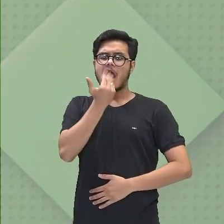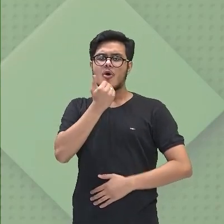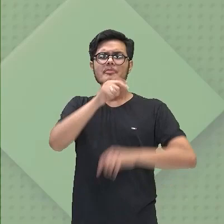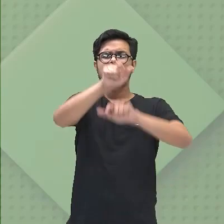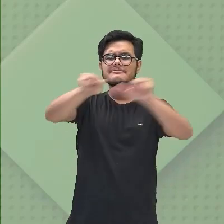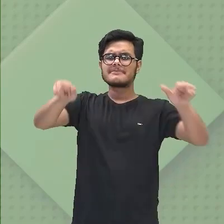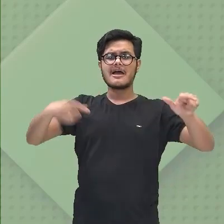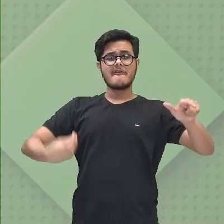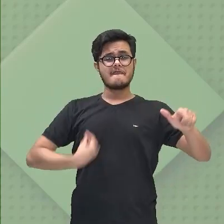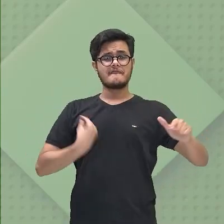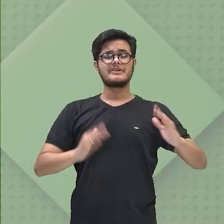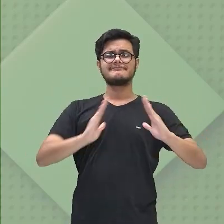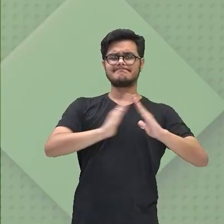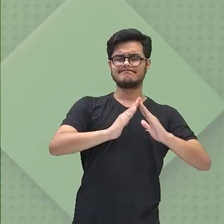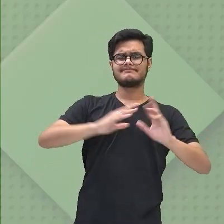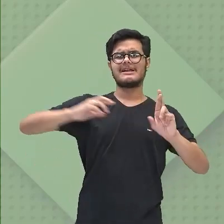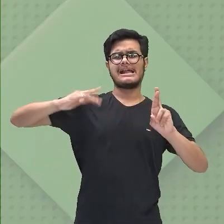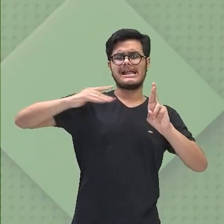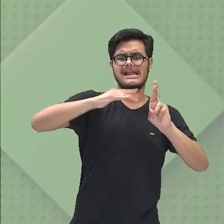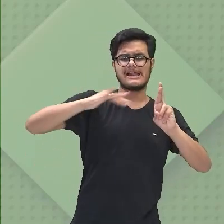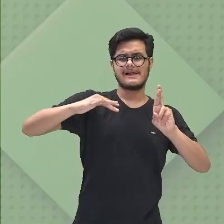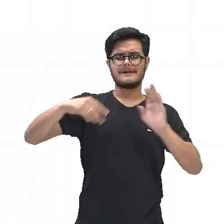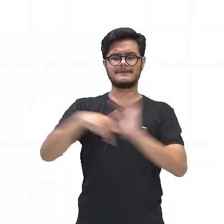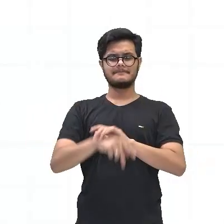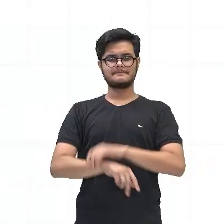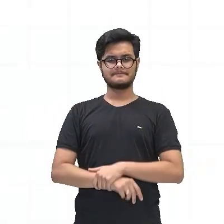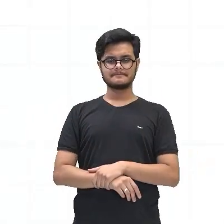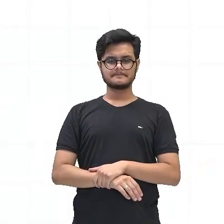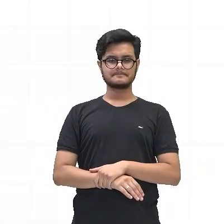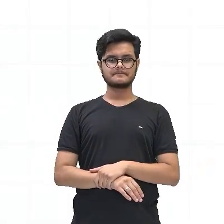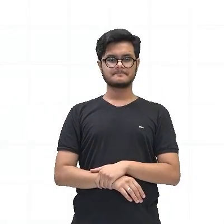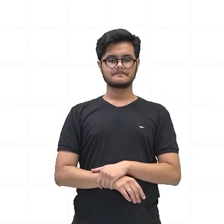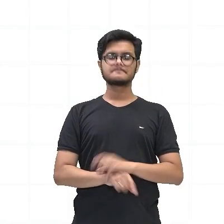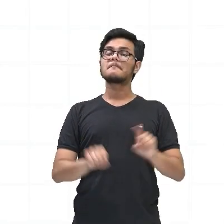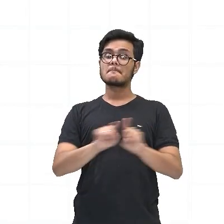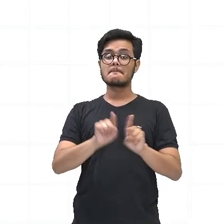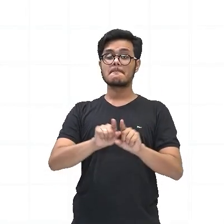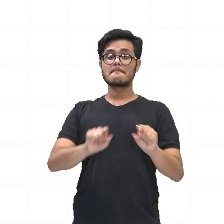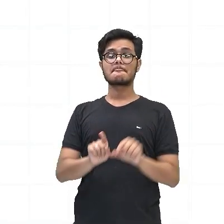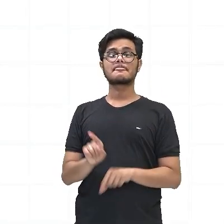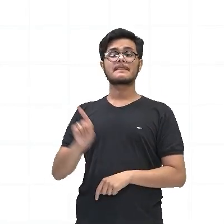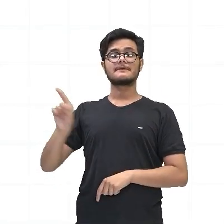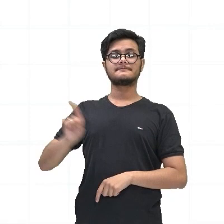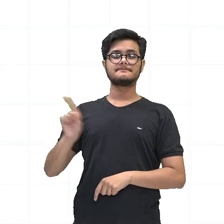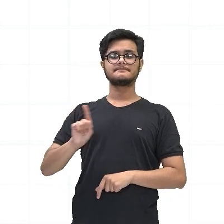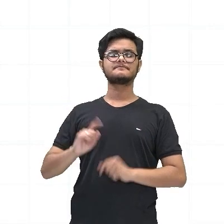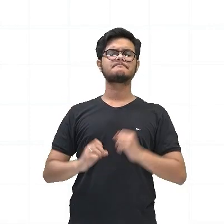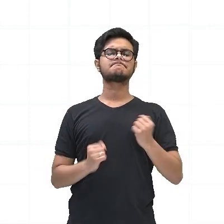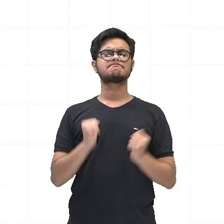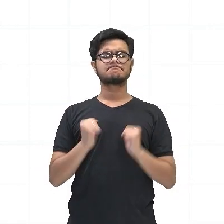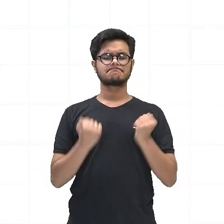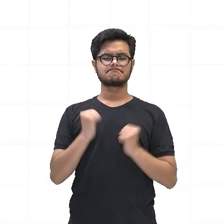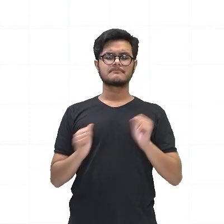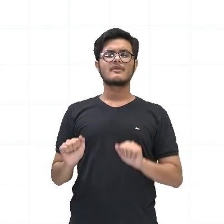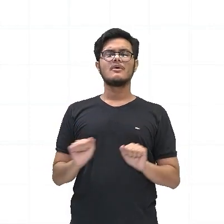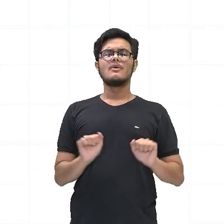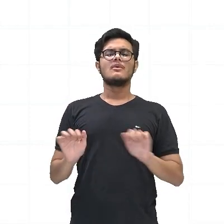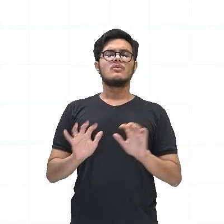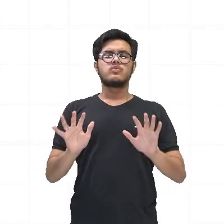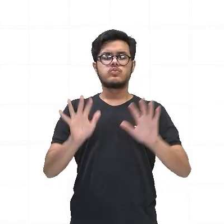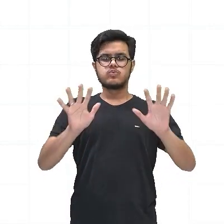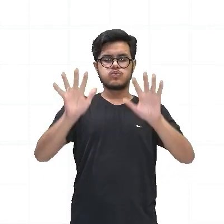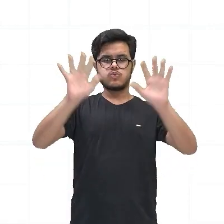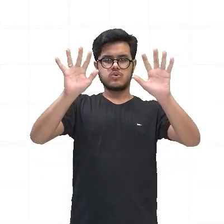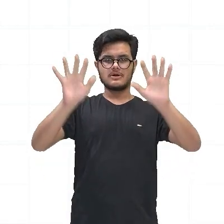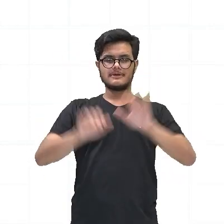que vivem ao redor, né, desse rio. E a gente observa um pouquinho mais sobre outros problemas gerados, né, pela